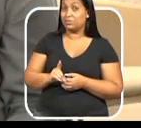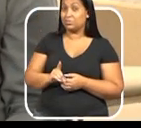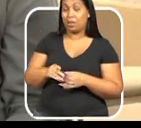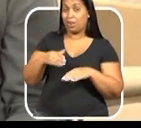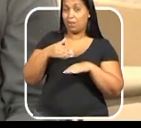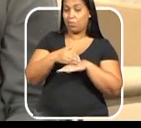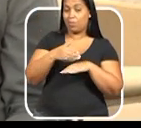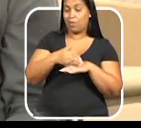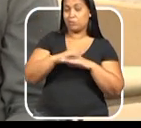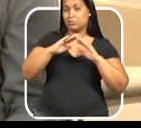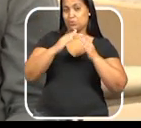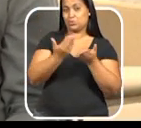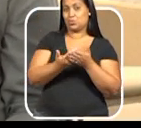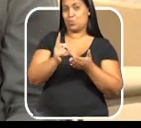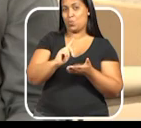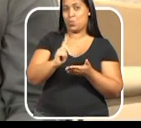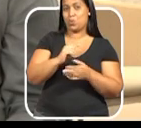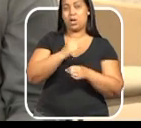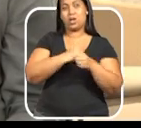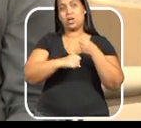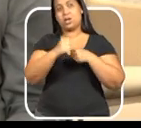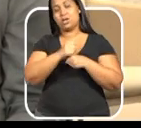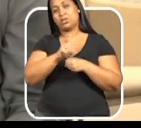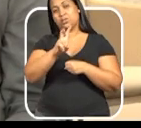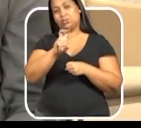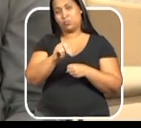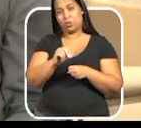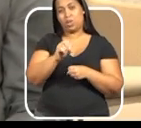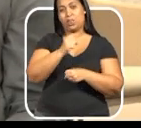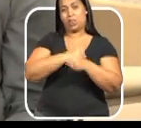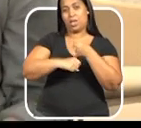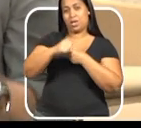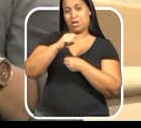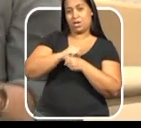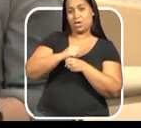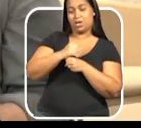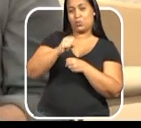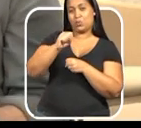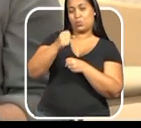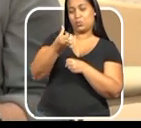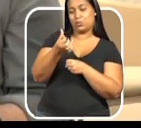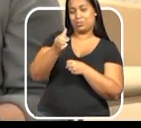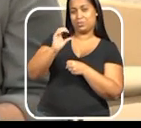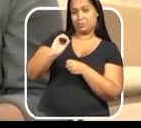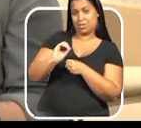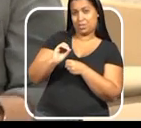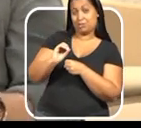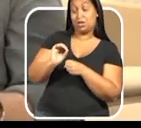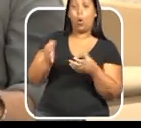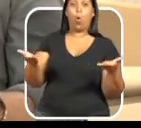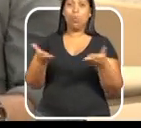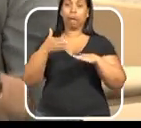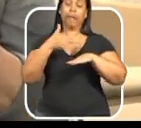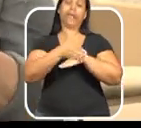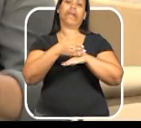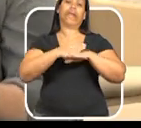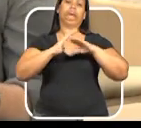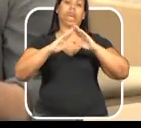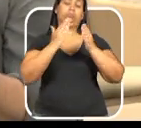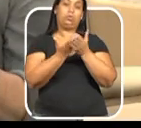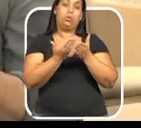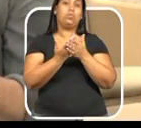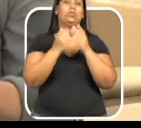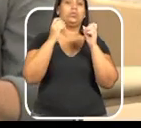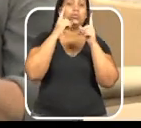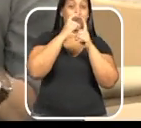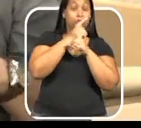frequentavam a escola nos anos 50, nos anos 60. Né? Hoje elas frequentam, tá certo? Com muita dificuldade,